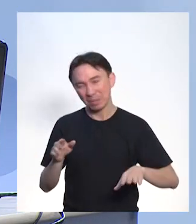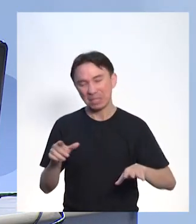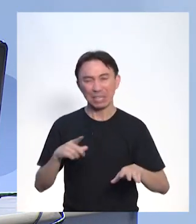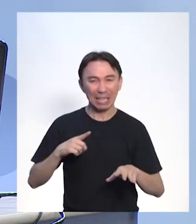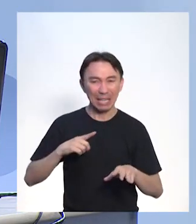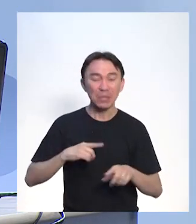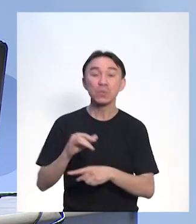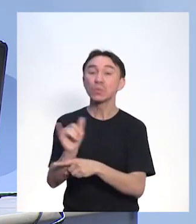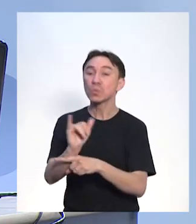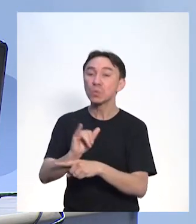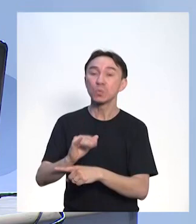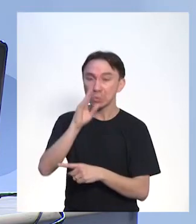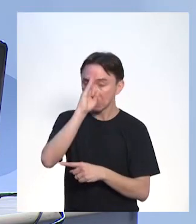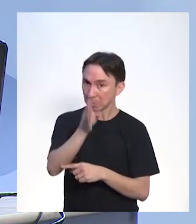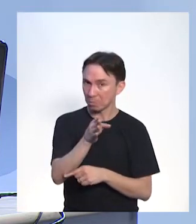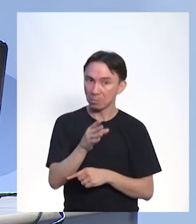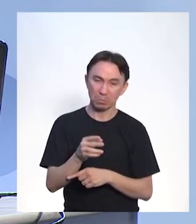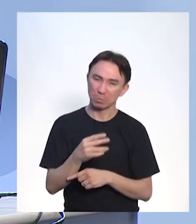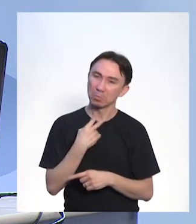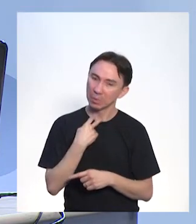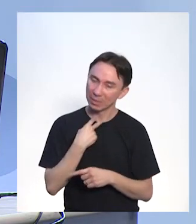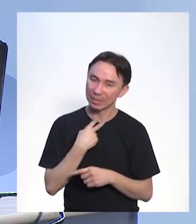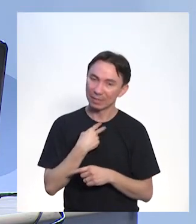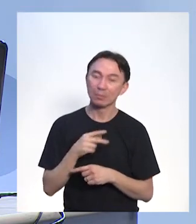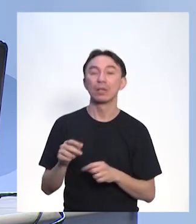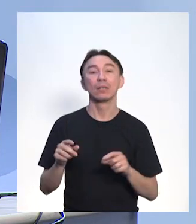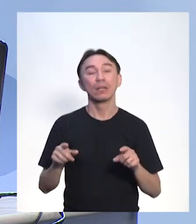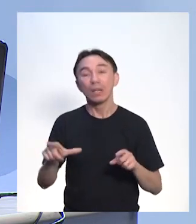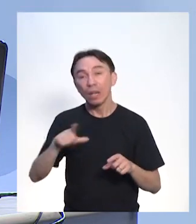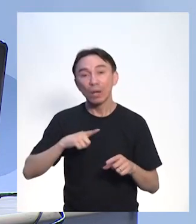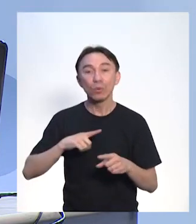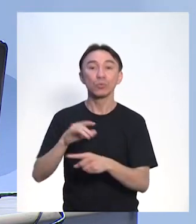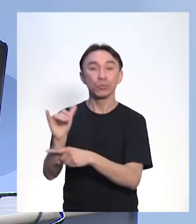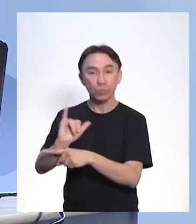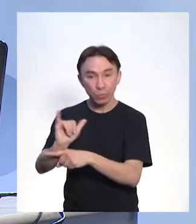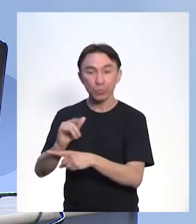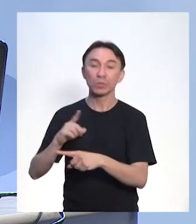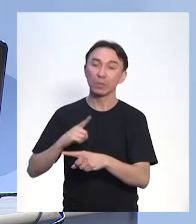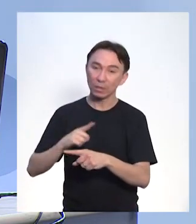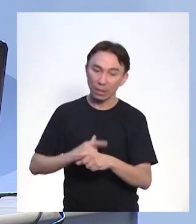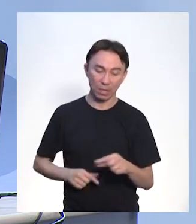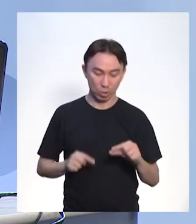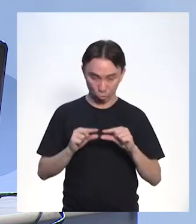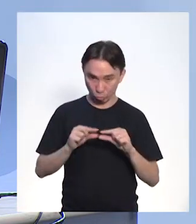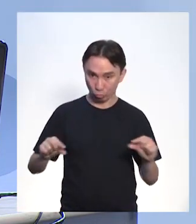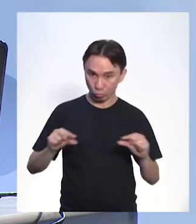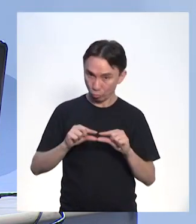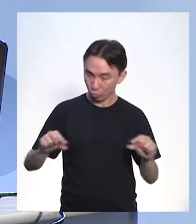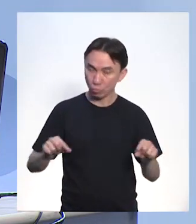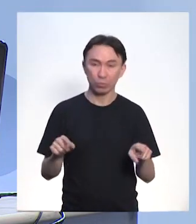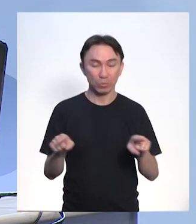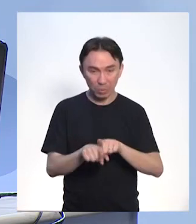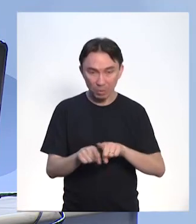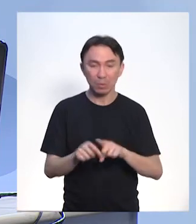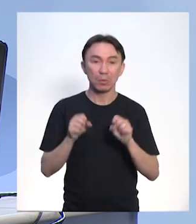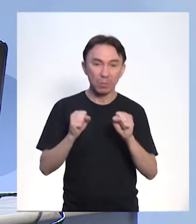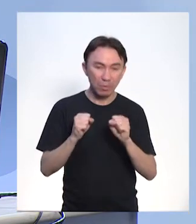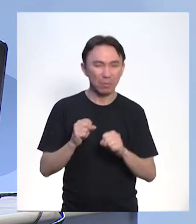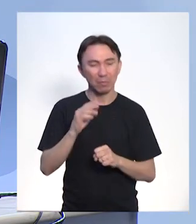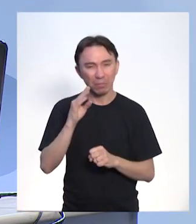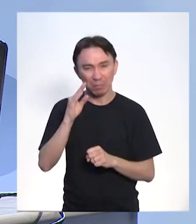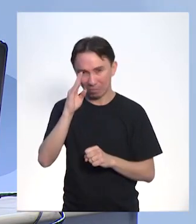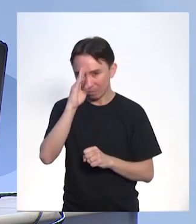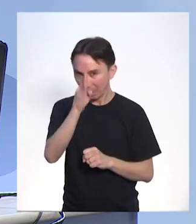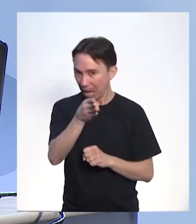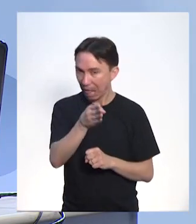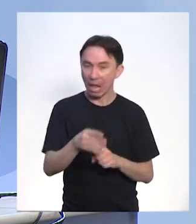Mas ele tem legenda lá no YouTube, vocês podem assistir novamente. Tem vários vídeos sobre energia solar ali, né? E inclusive um era australiano, né? Mas eu